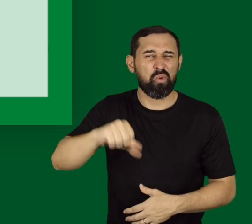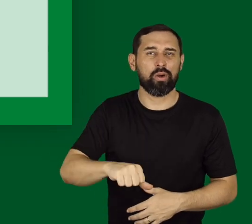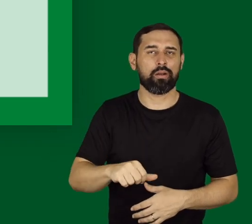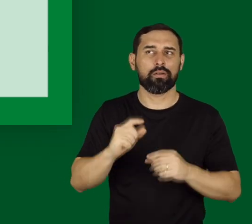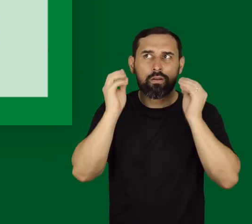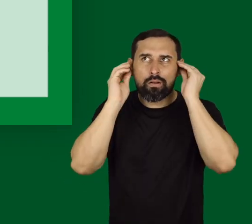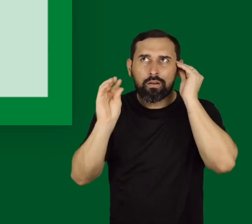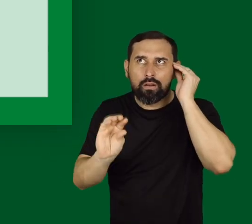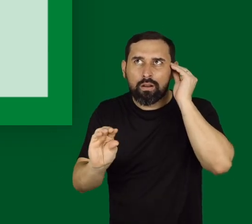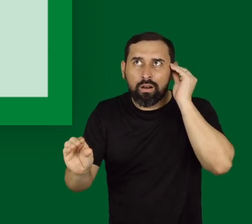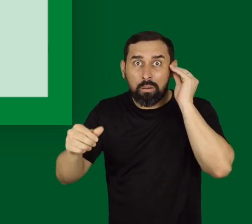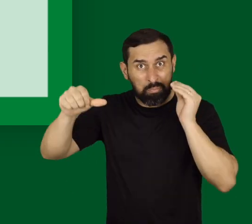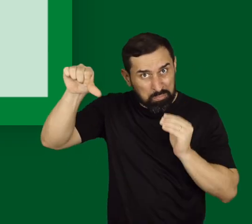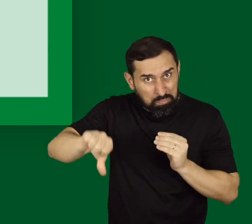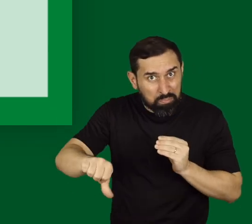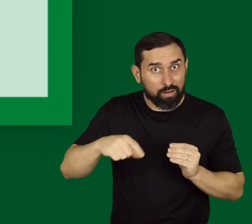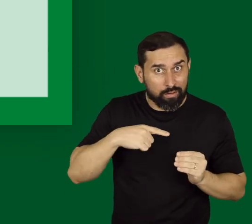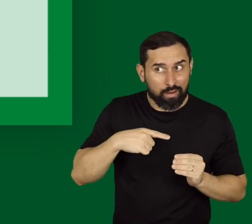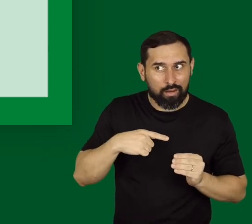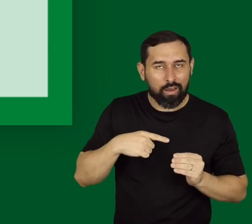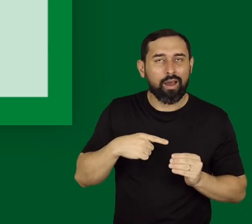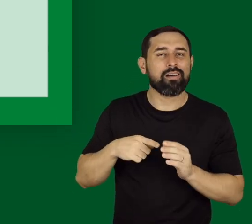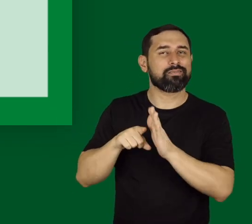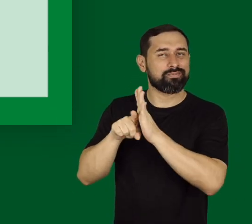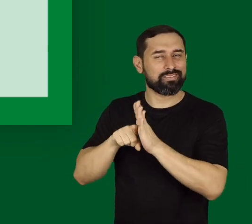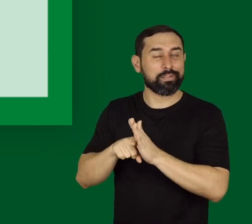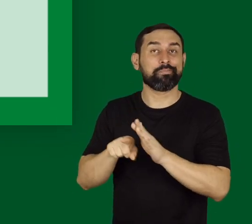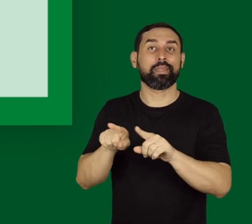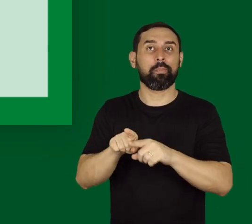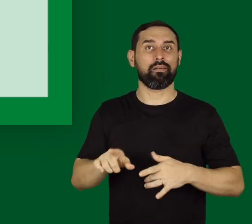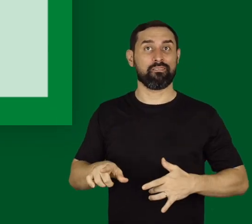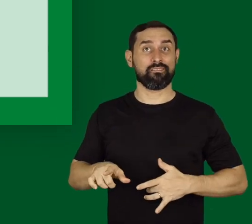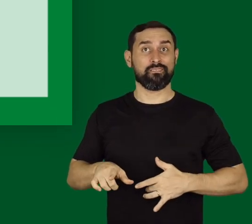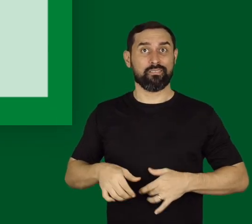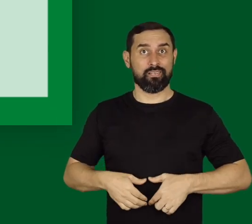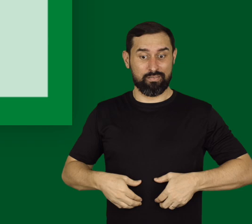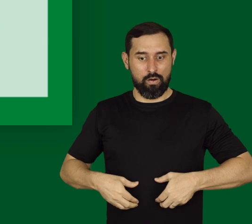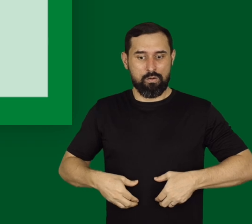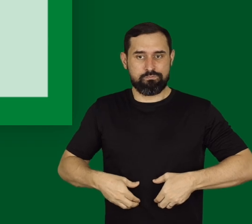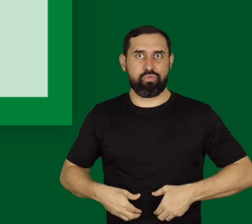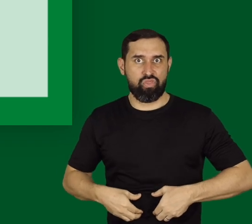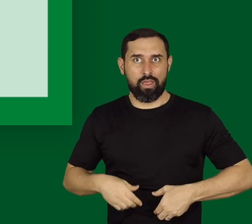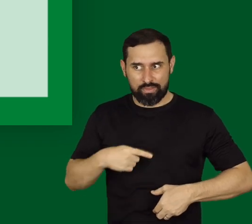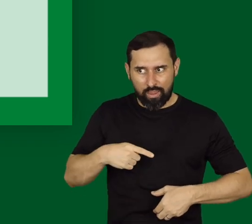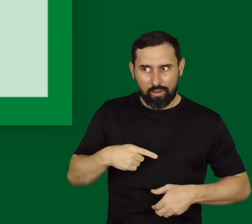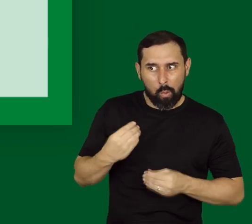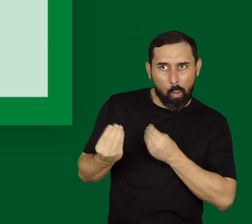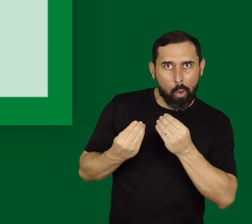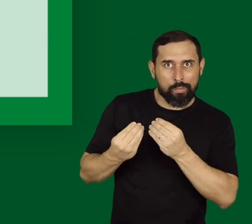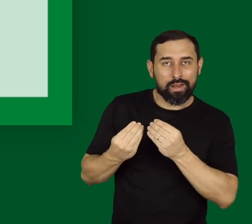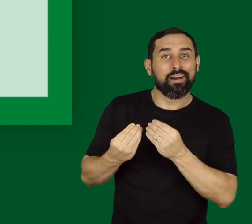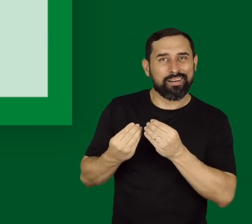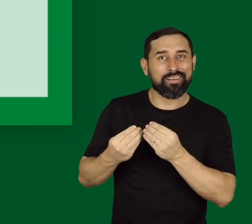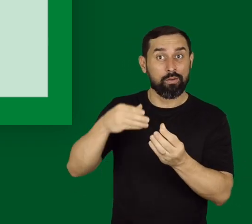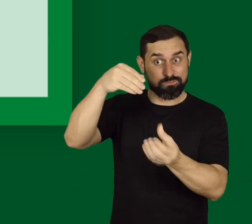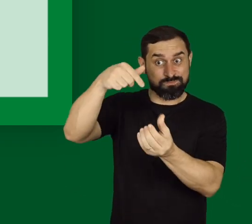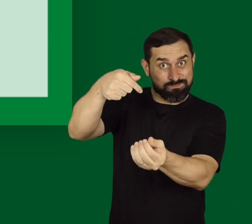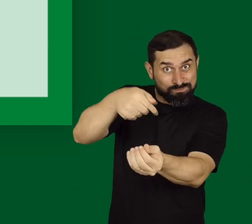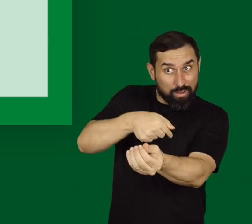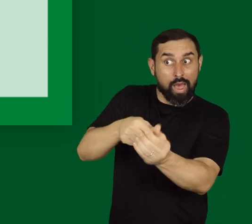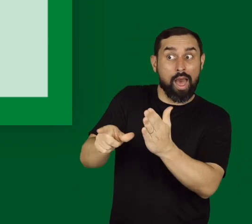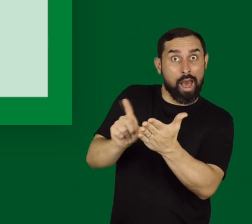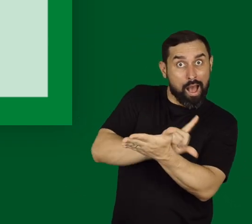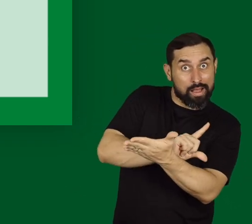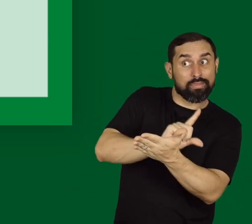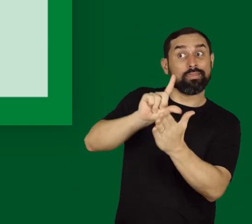piorou a ausculta pulmonar. Então é importante, ou se ele tem um fígado rebaixado. Isso